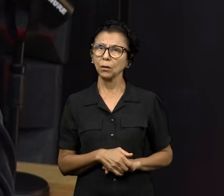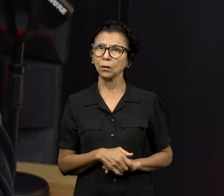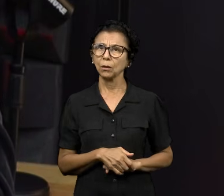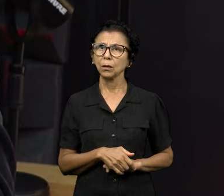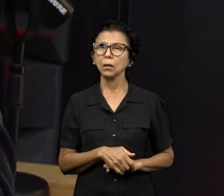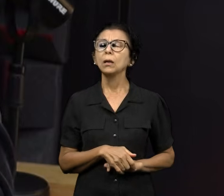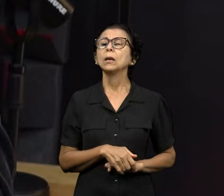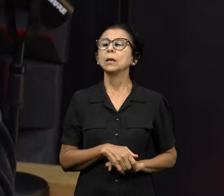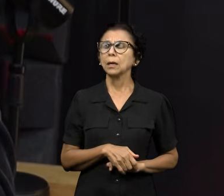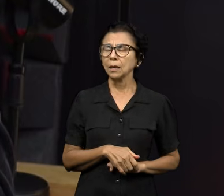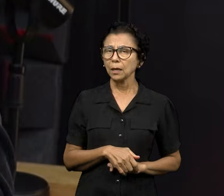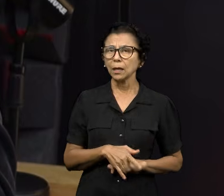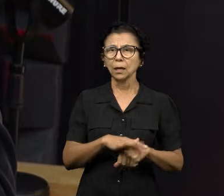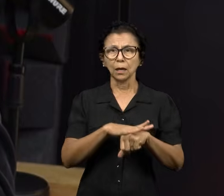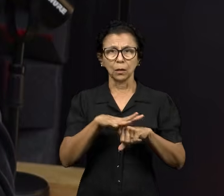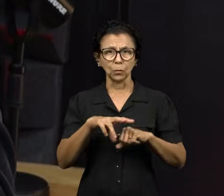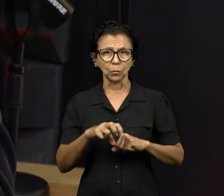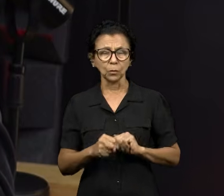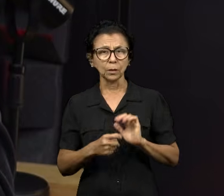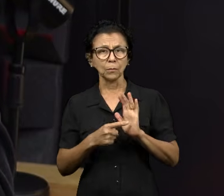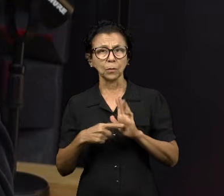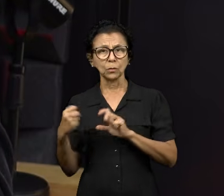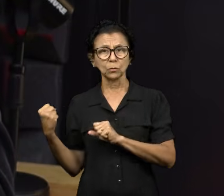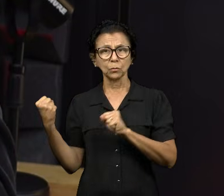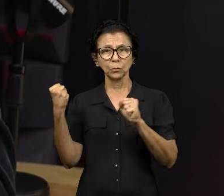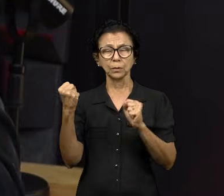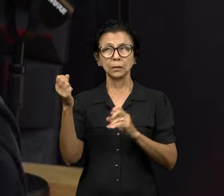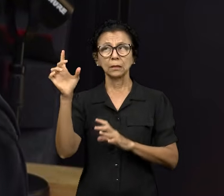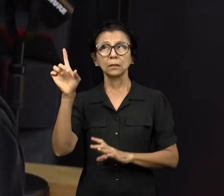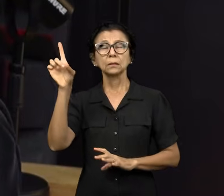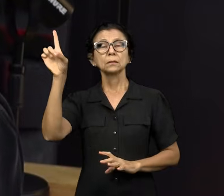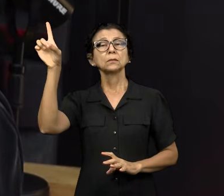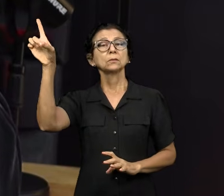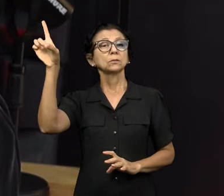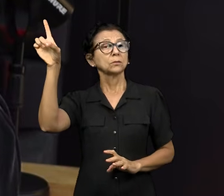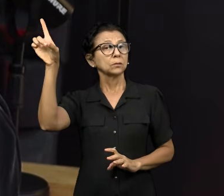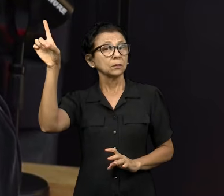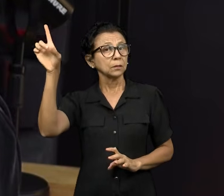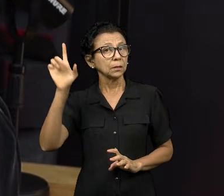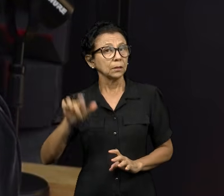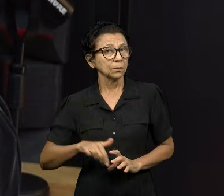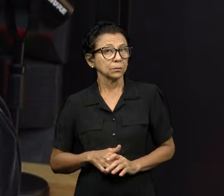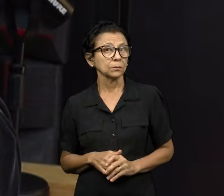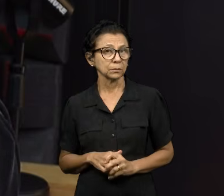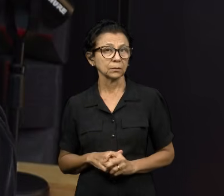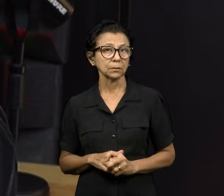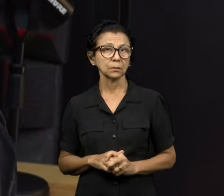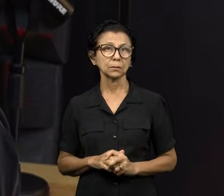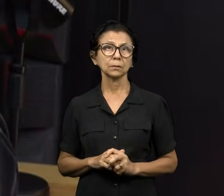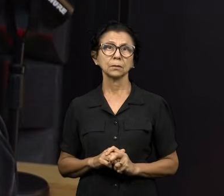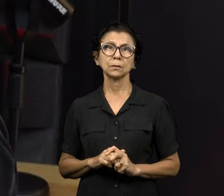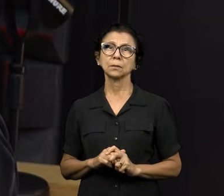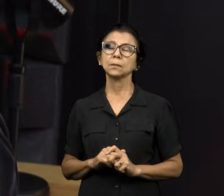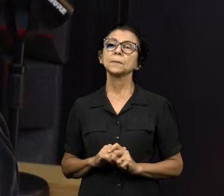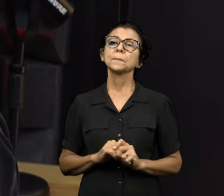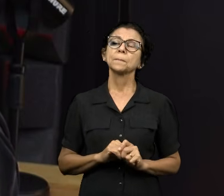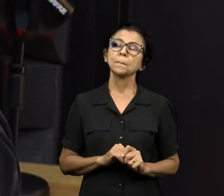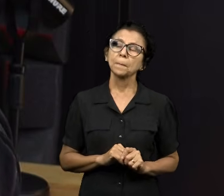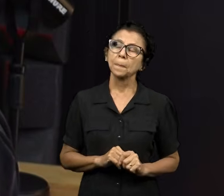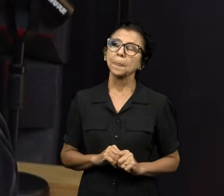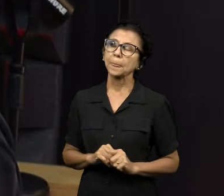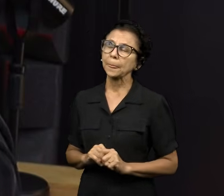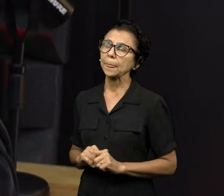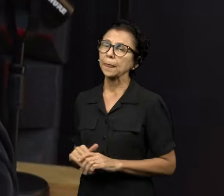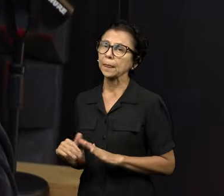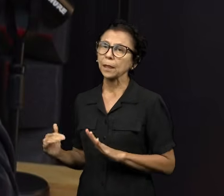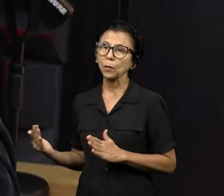que se evidencie nele a glória de Deus, né? Sim. Então era essa operação do Senhor na vida do